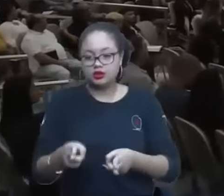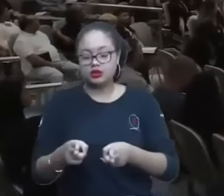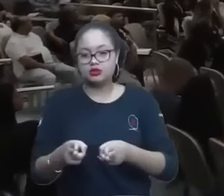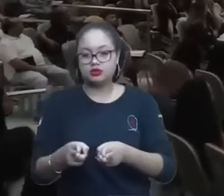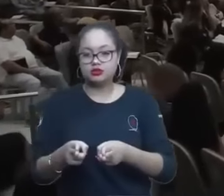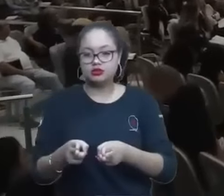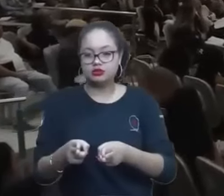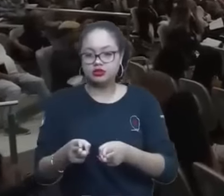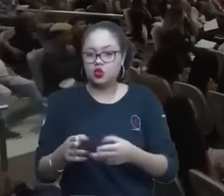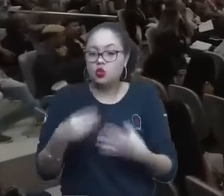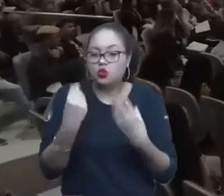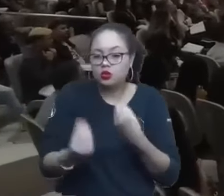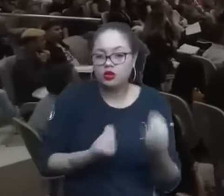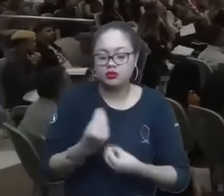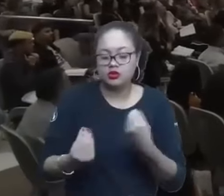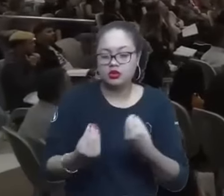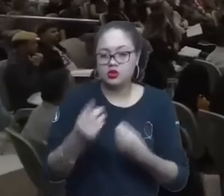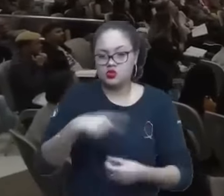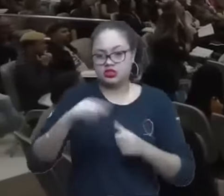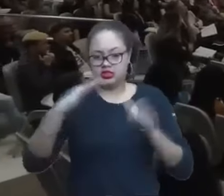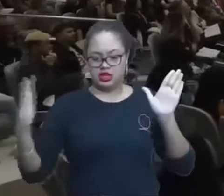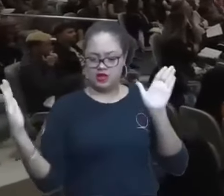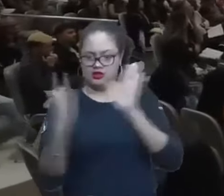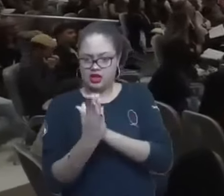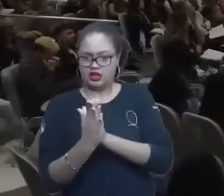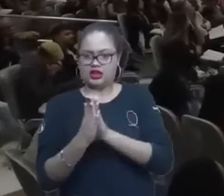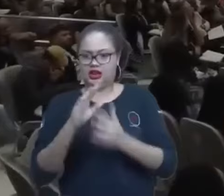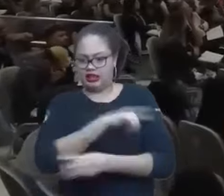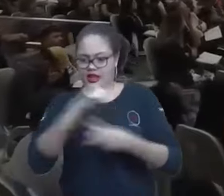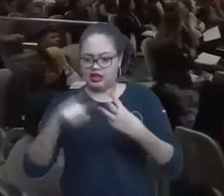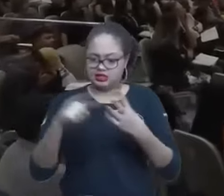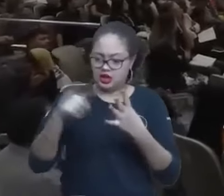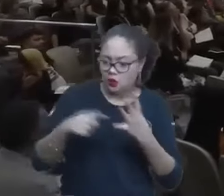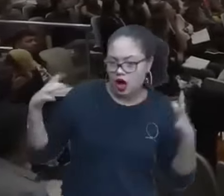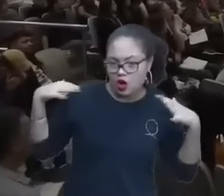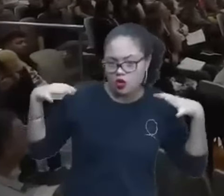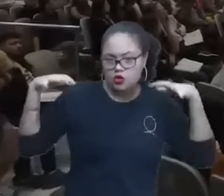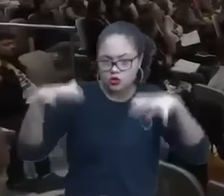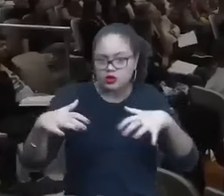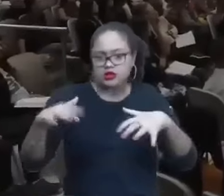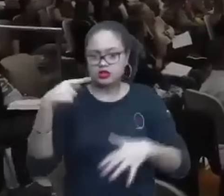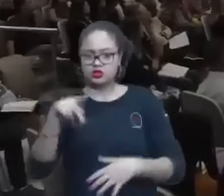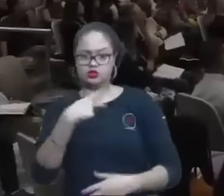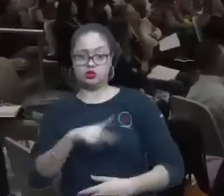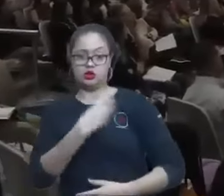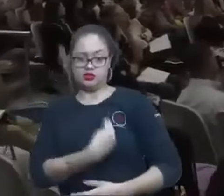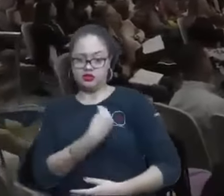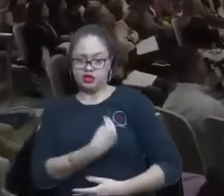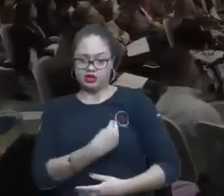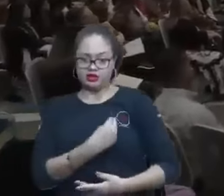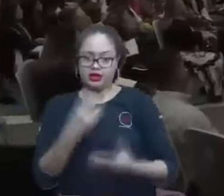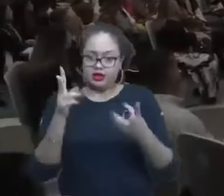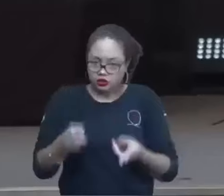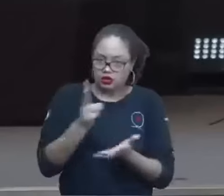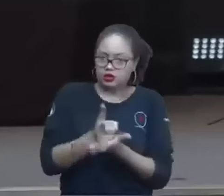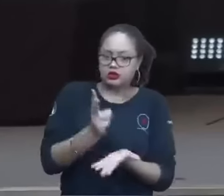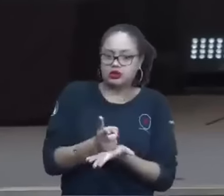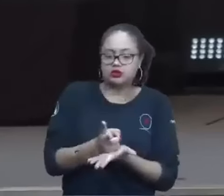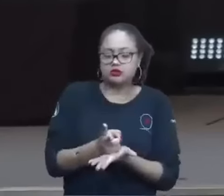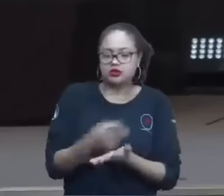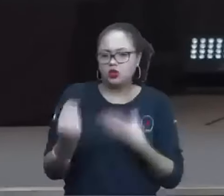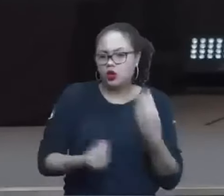mesmo não é possível você tá enfrentando a terceira quarta tempestade da tua vida e é a mesma